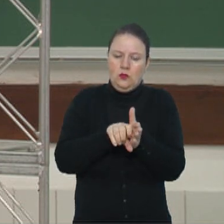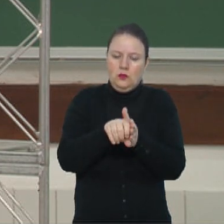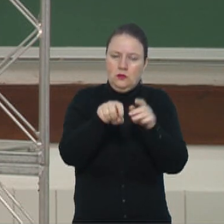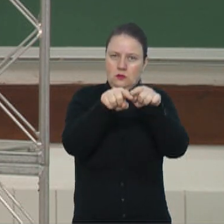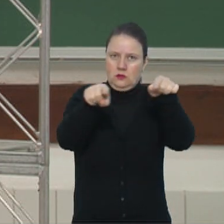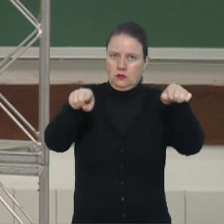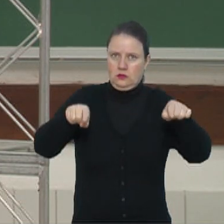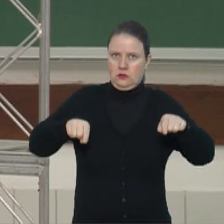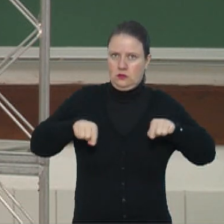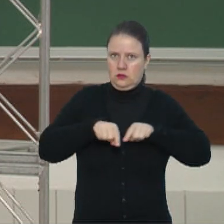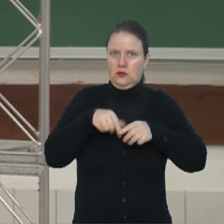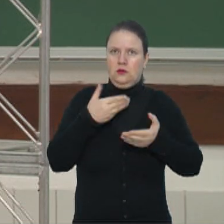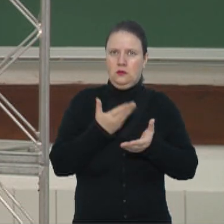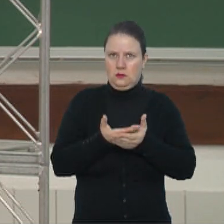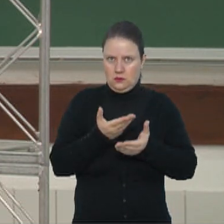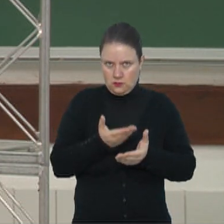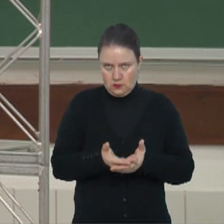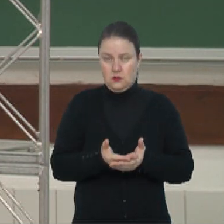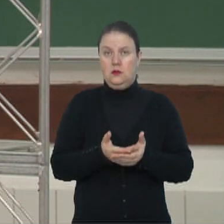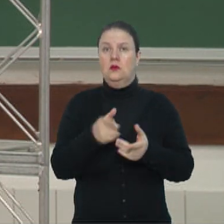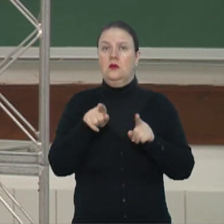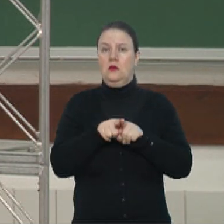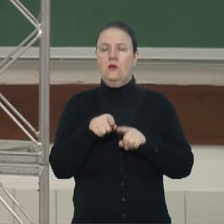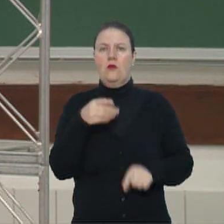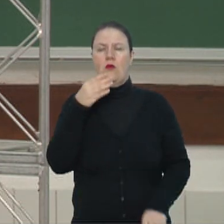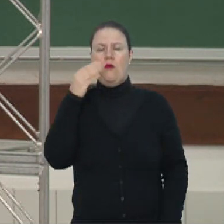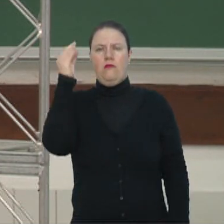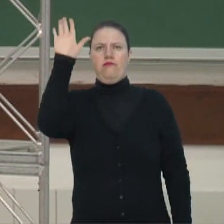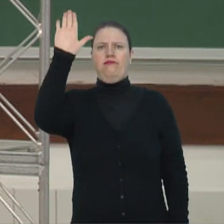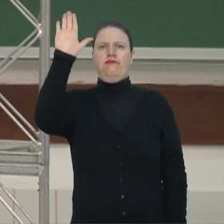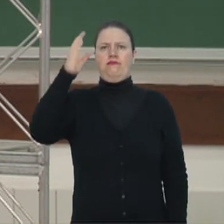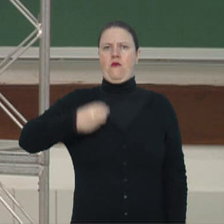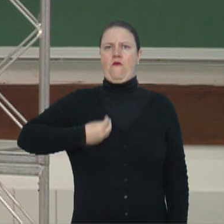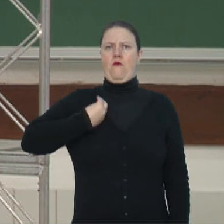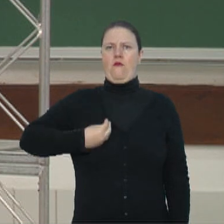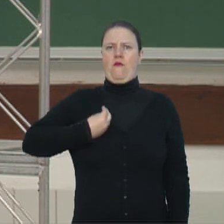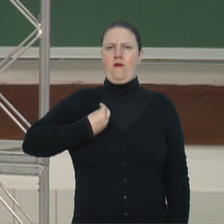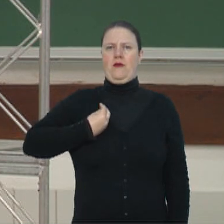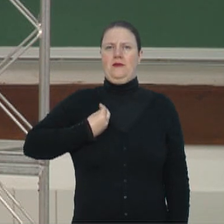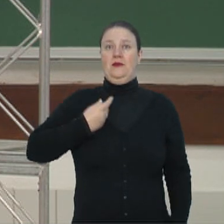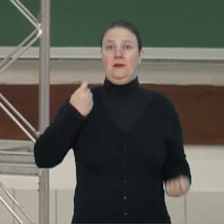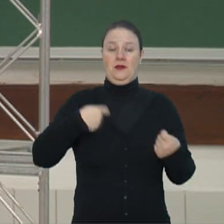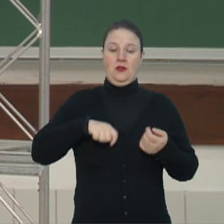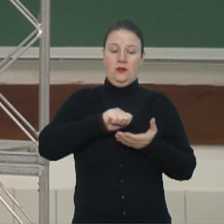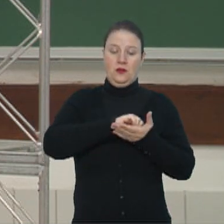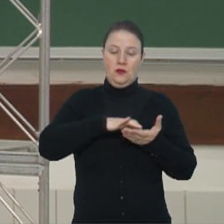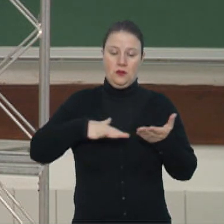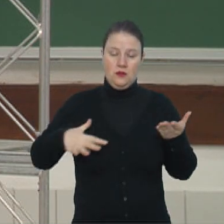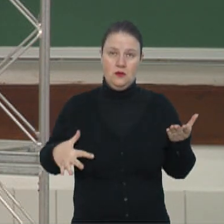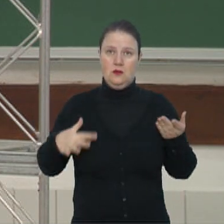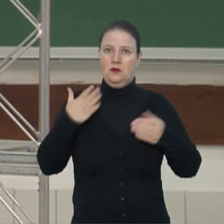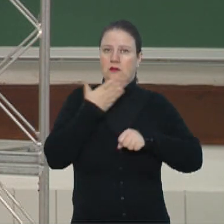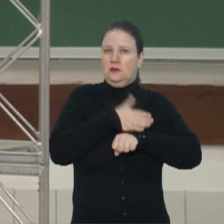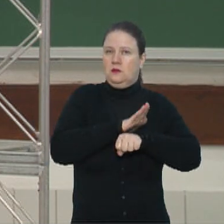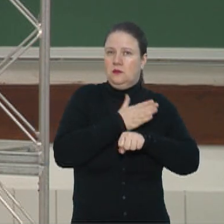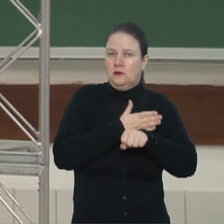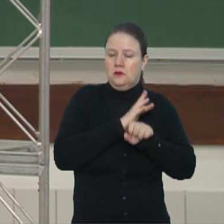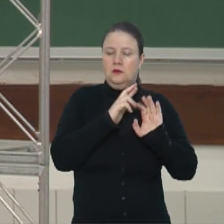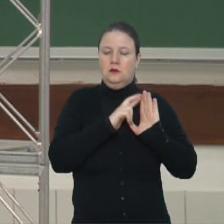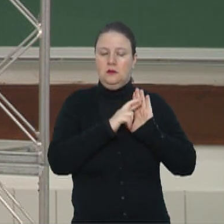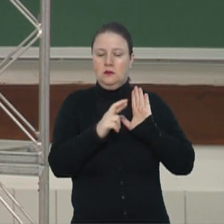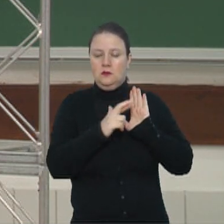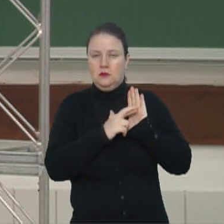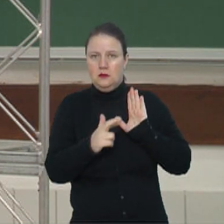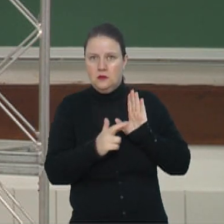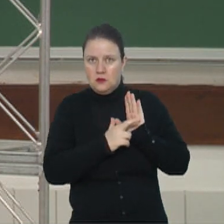a presença de vocês. Além do mais, lá nesse aplicativo vocês terão as atividades dessa aula para que vocês possam responder